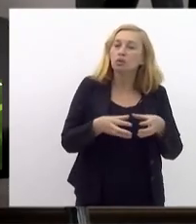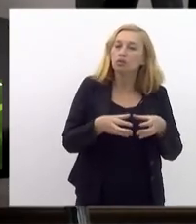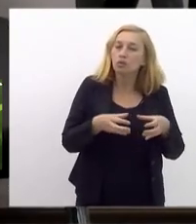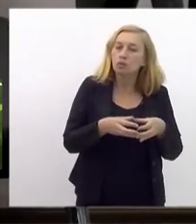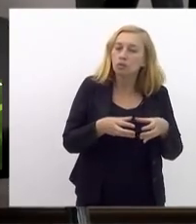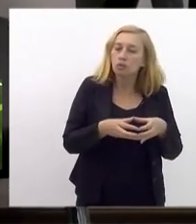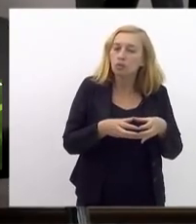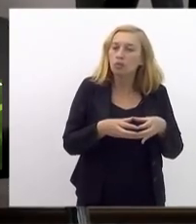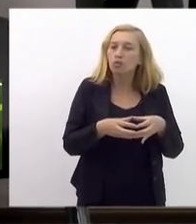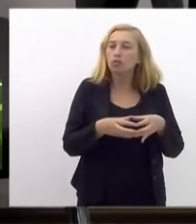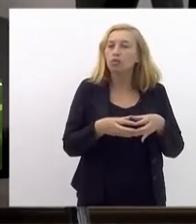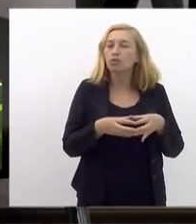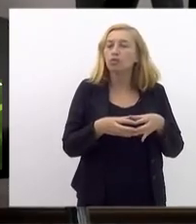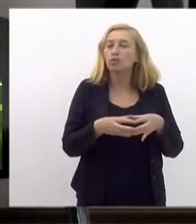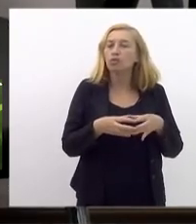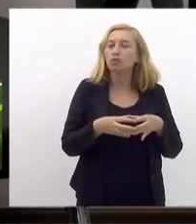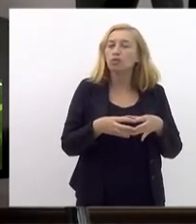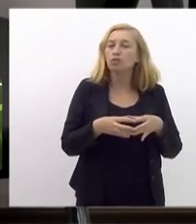projeto,